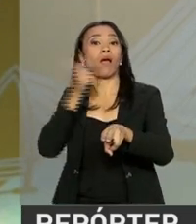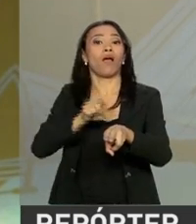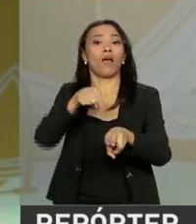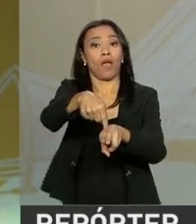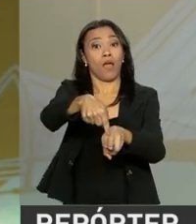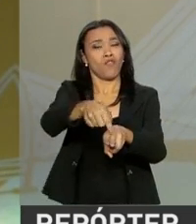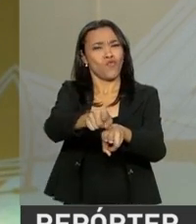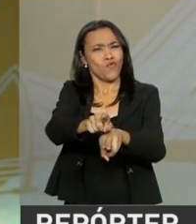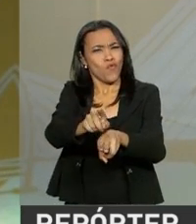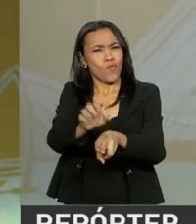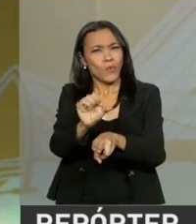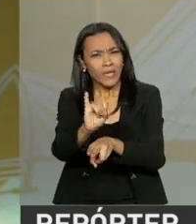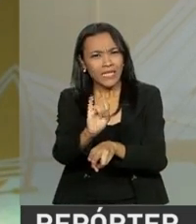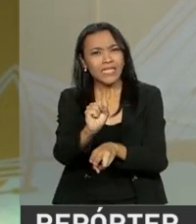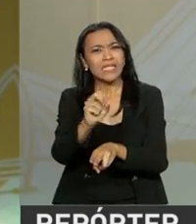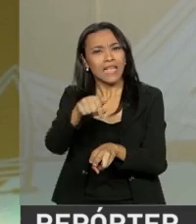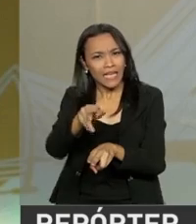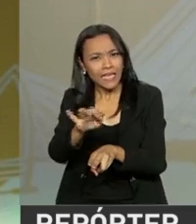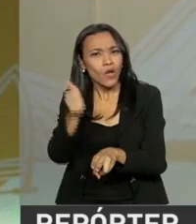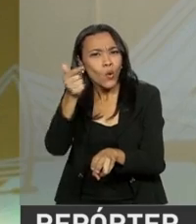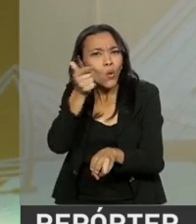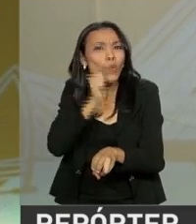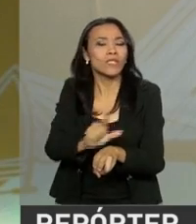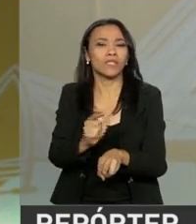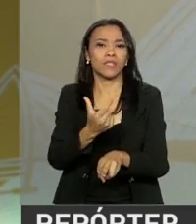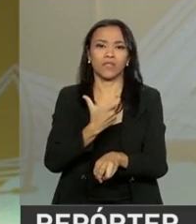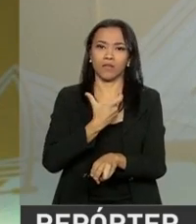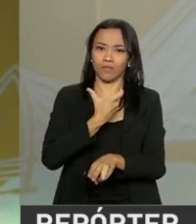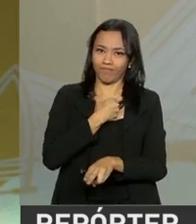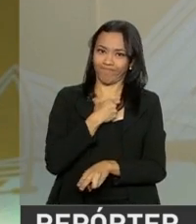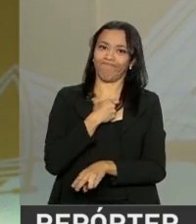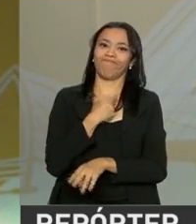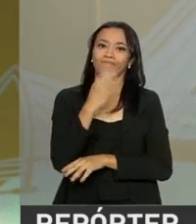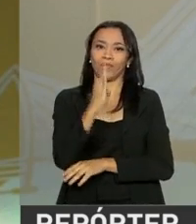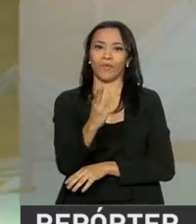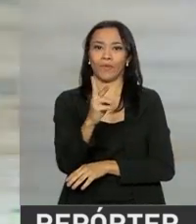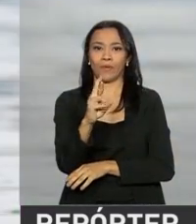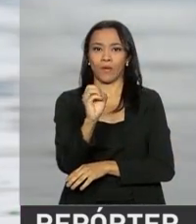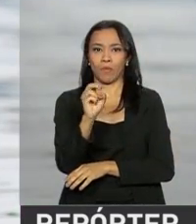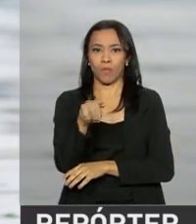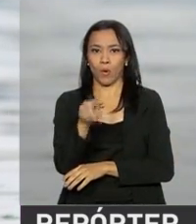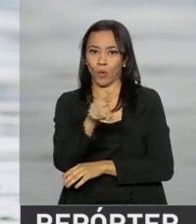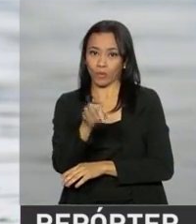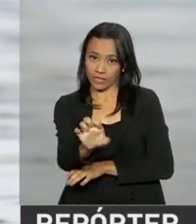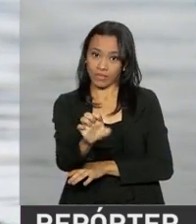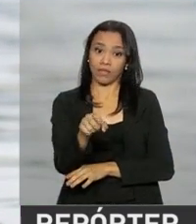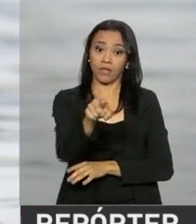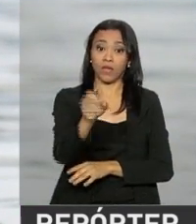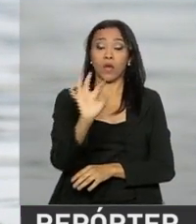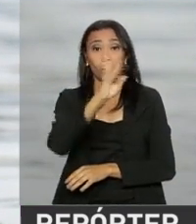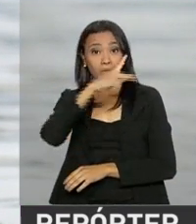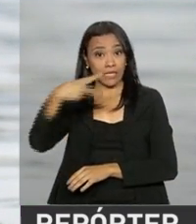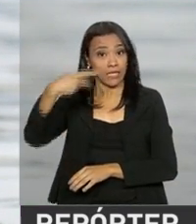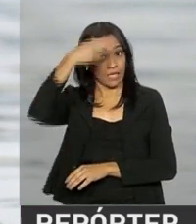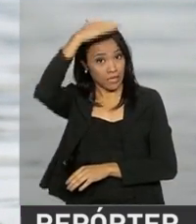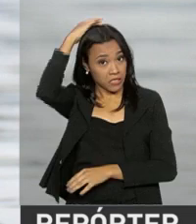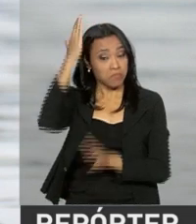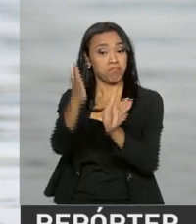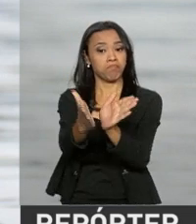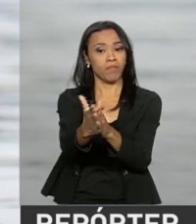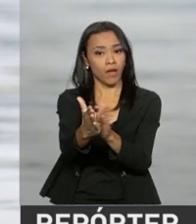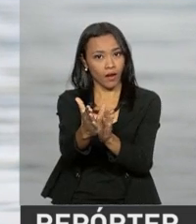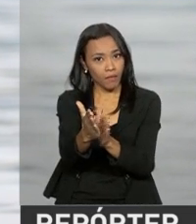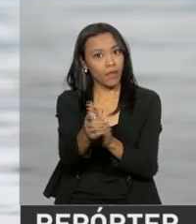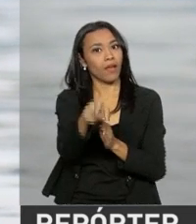no finalzinho, conseguiu conquistar o bronze para o Brasil. O presidente em exercício, Michel Temer, parabenizou e